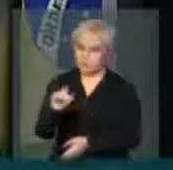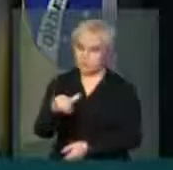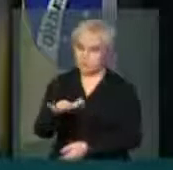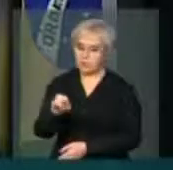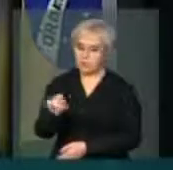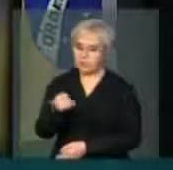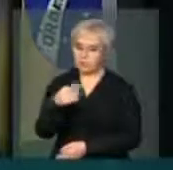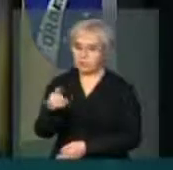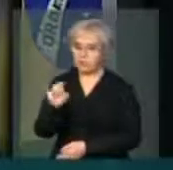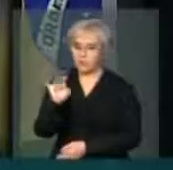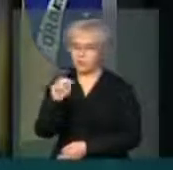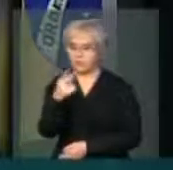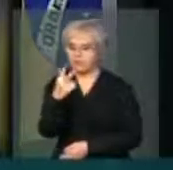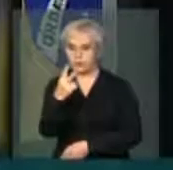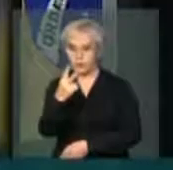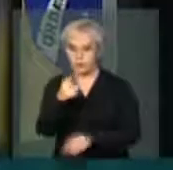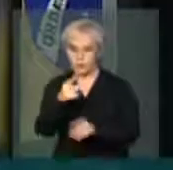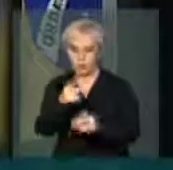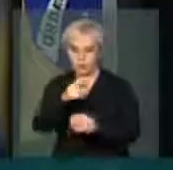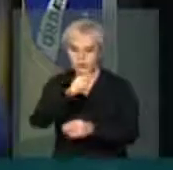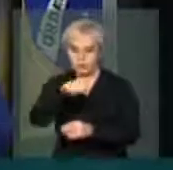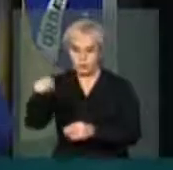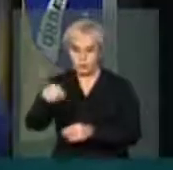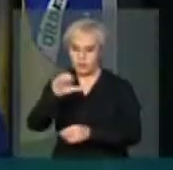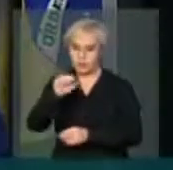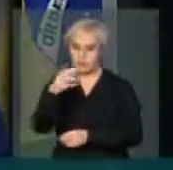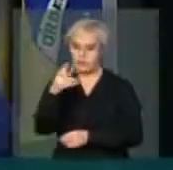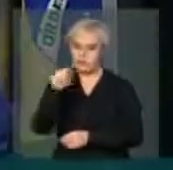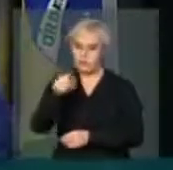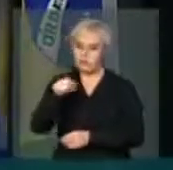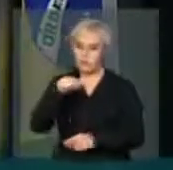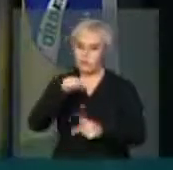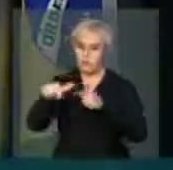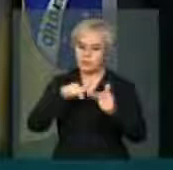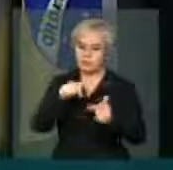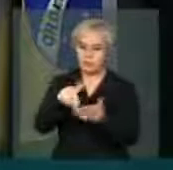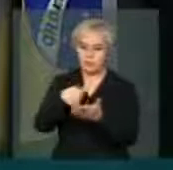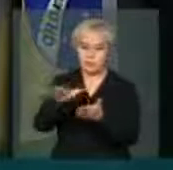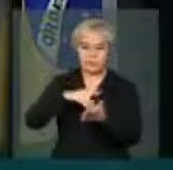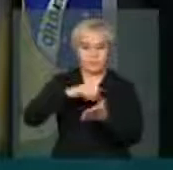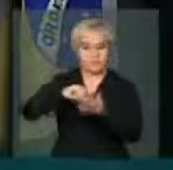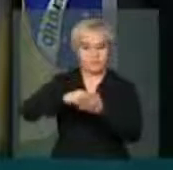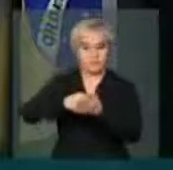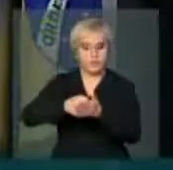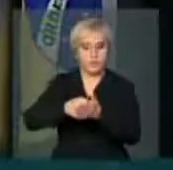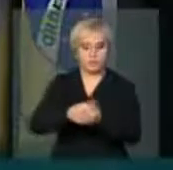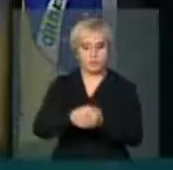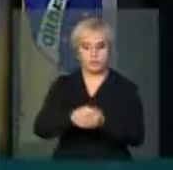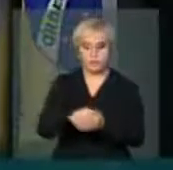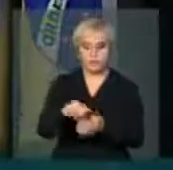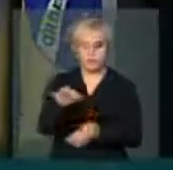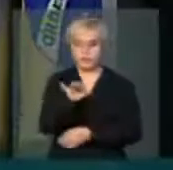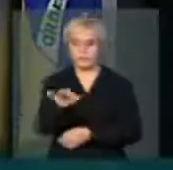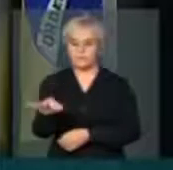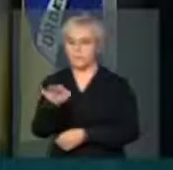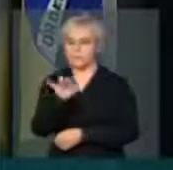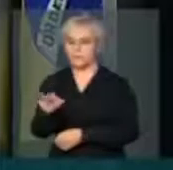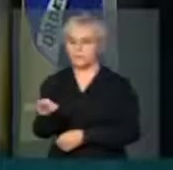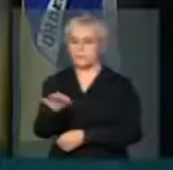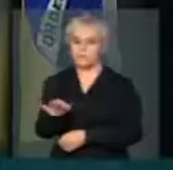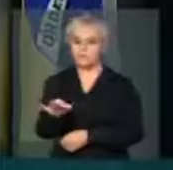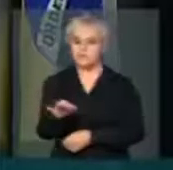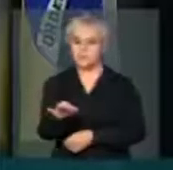no primeiro bimestre do ano, 84 mil postos de trabalho foram fechados. A taxa de desocupação